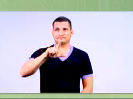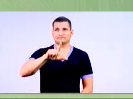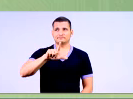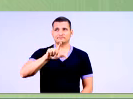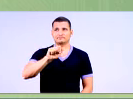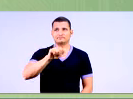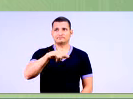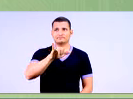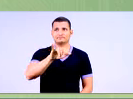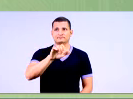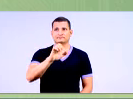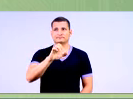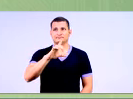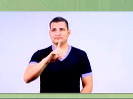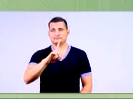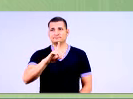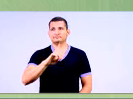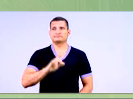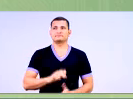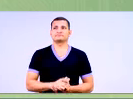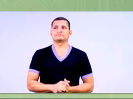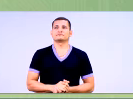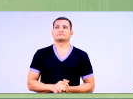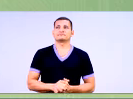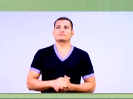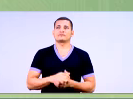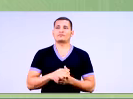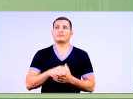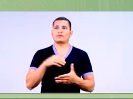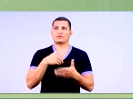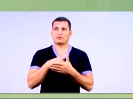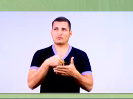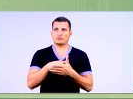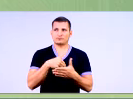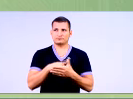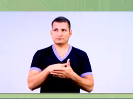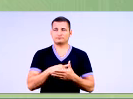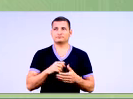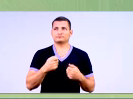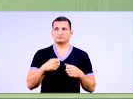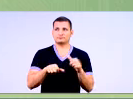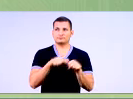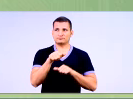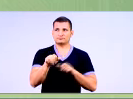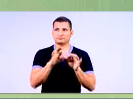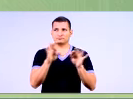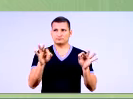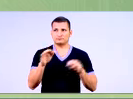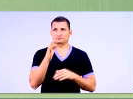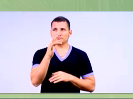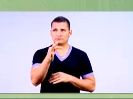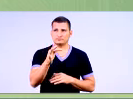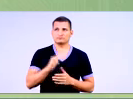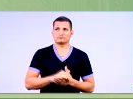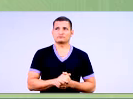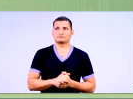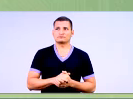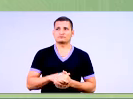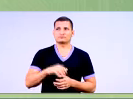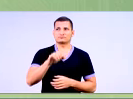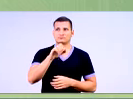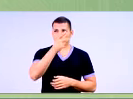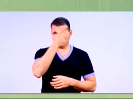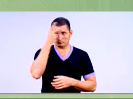Jogou soccer, futebol. Então, preciso botar a frase no futuro. Sujeito, Brian